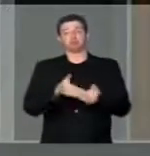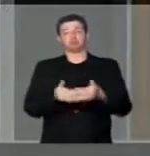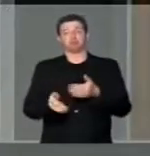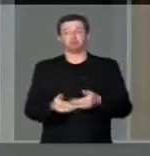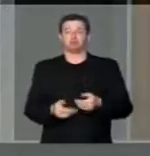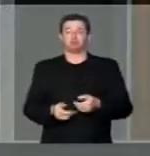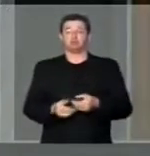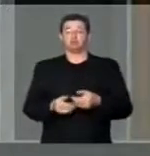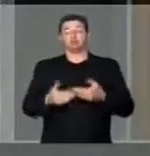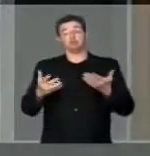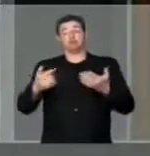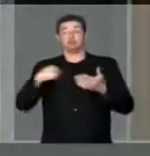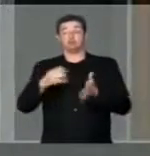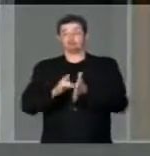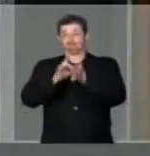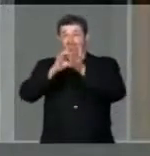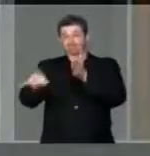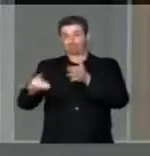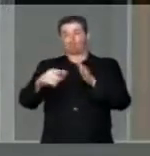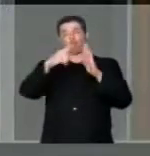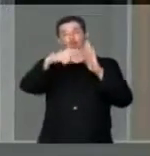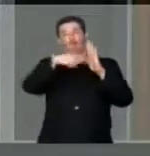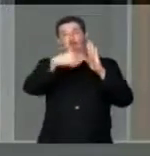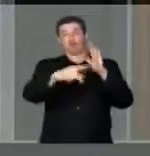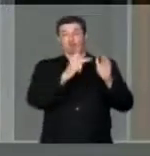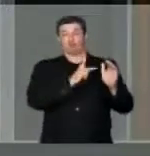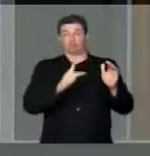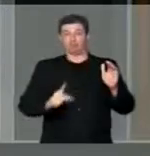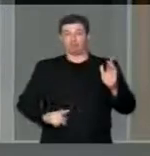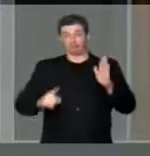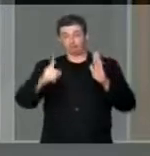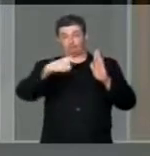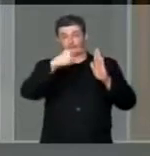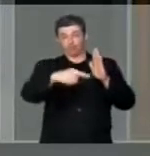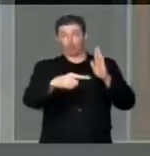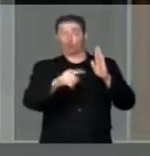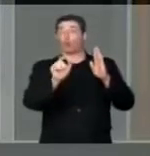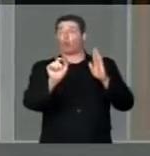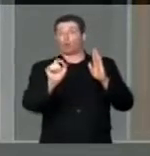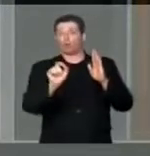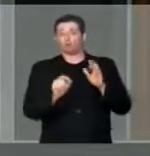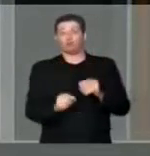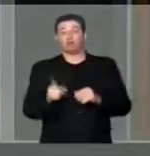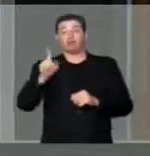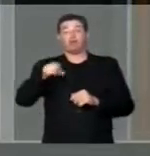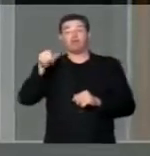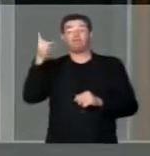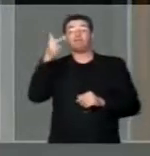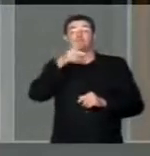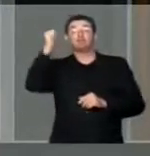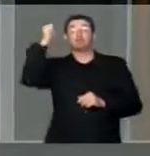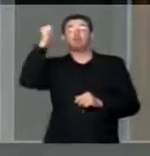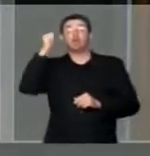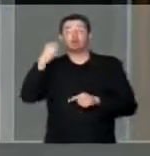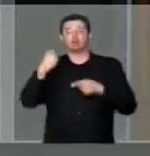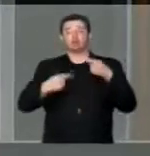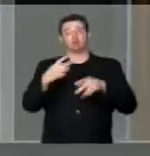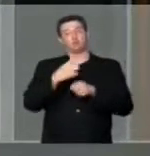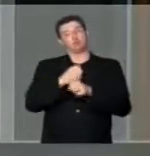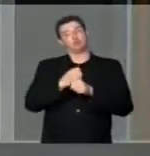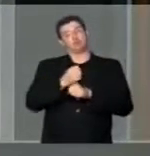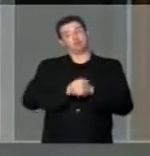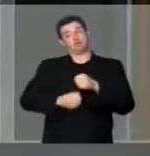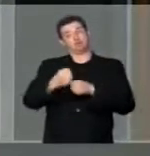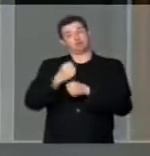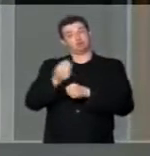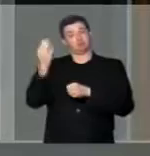nosso repúdio ao veto presidencial, aquilo que foi uma vitória na discussão orçamentária do ano